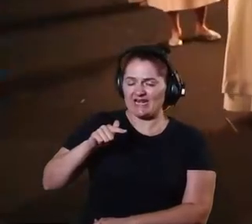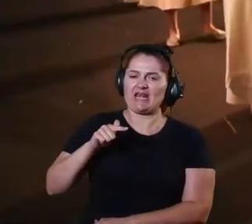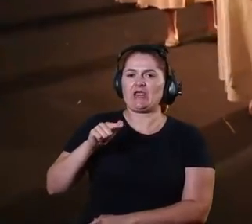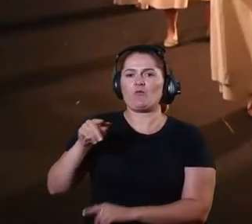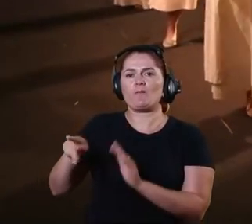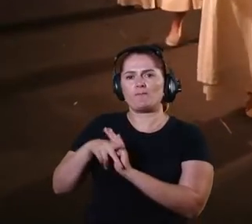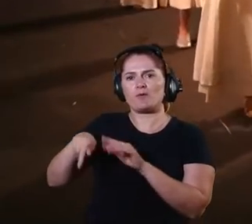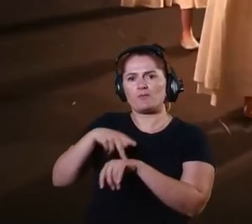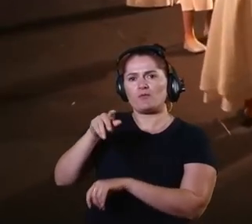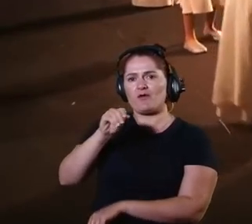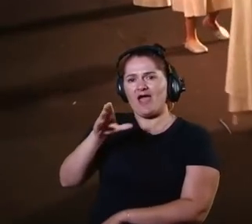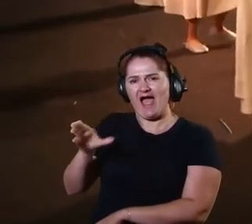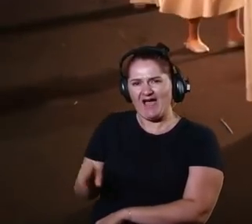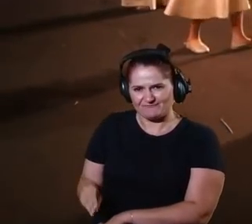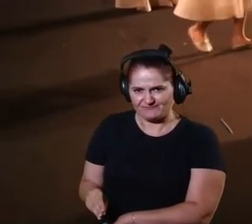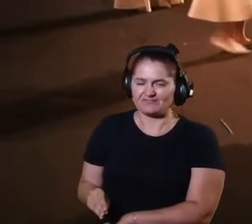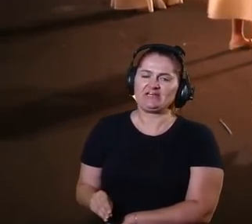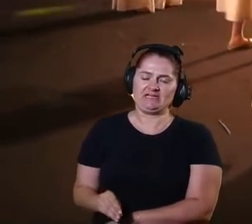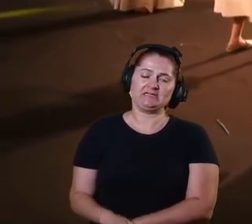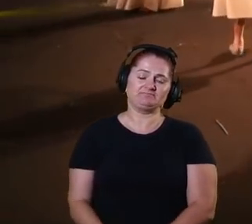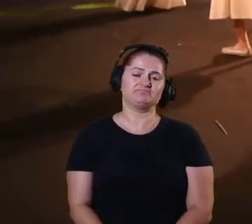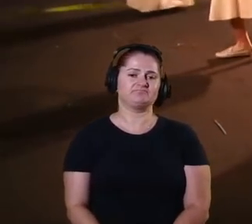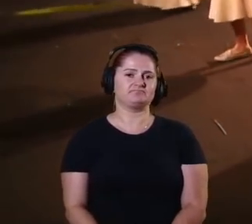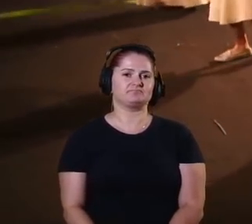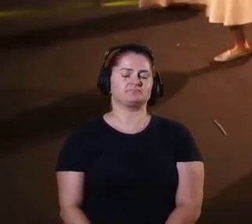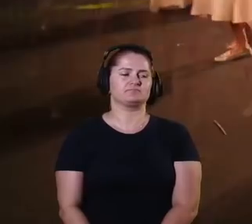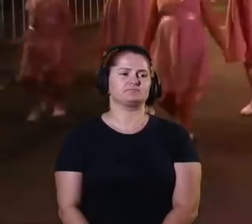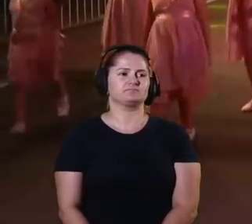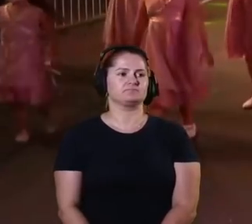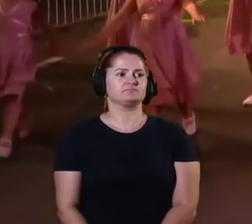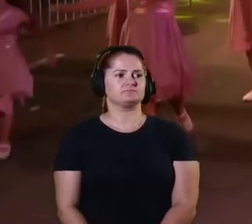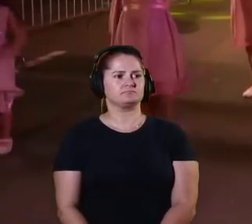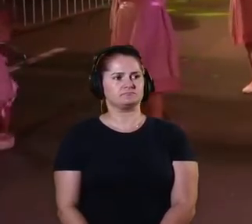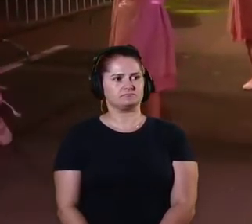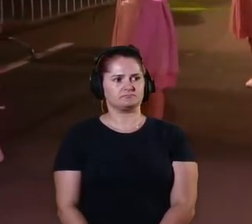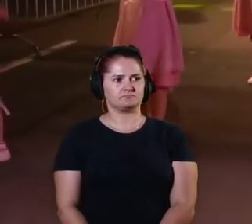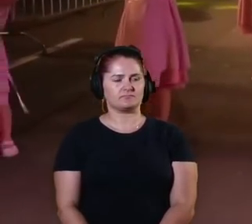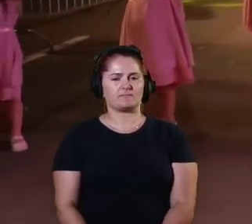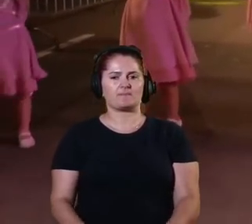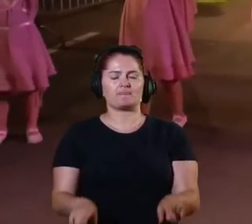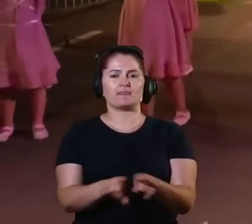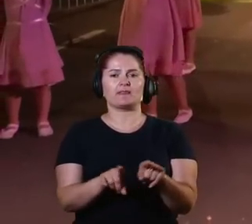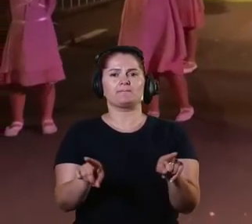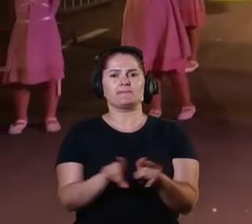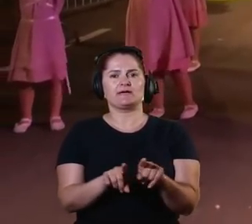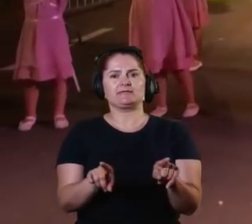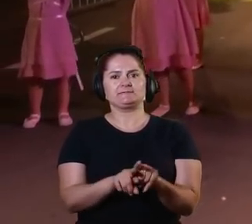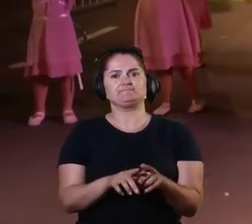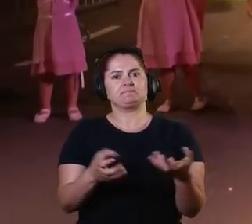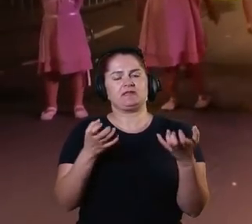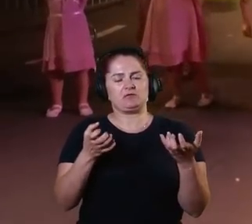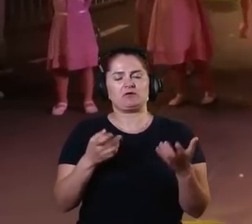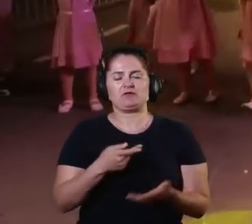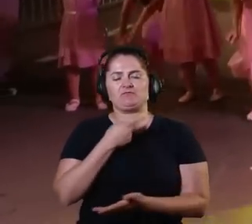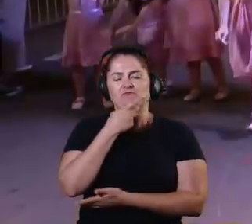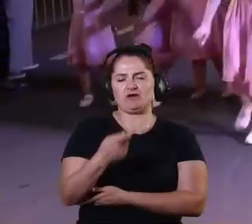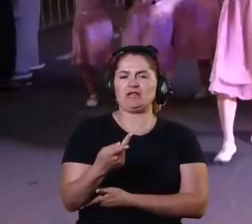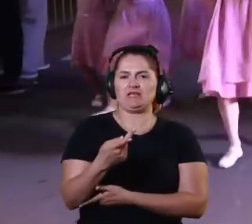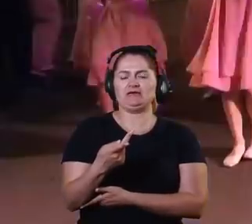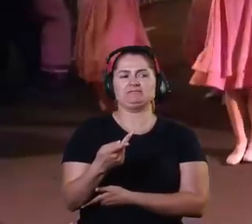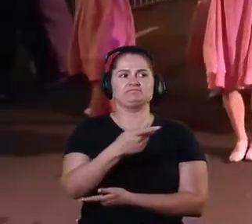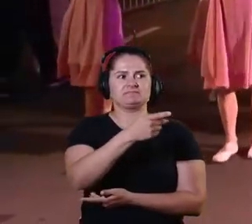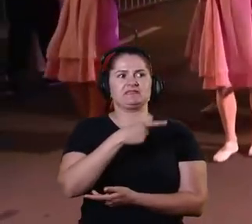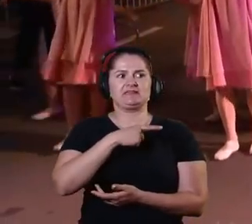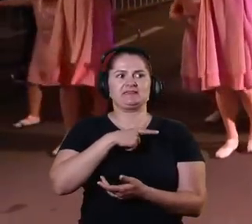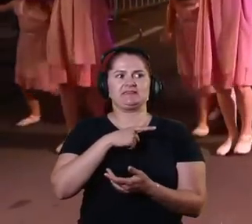a oração do Pai Nosso. Eu gostaria de fazer aqui uma menção, com a liberdade dos meus colegas, à